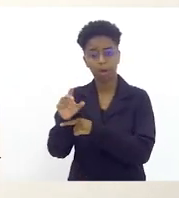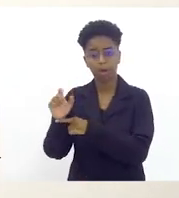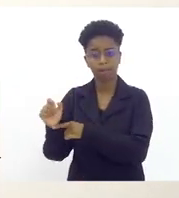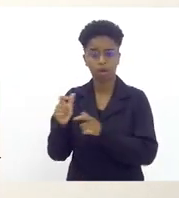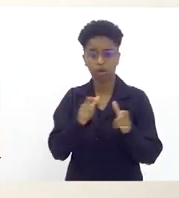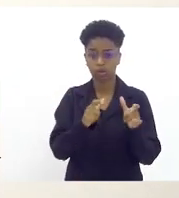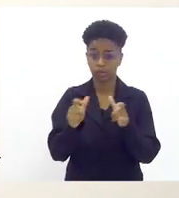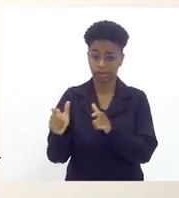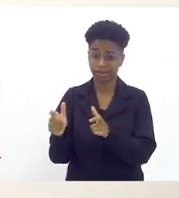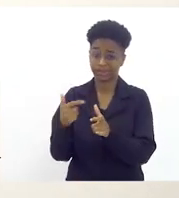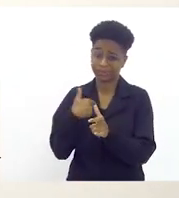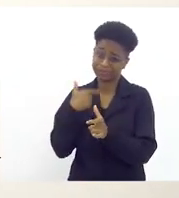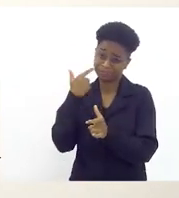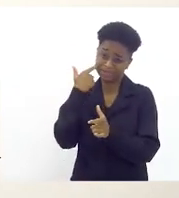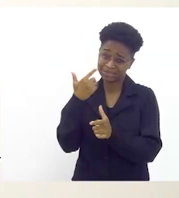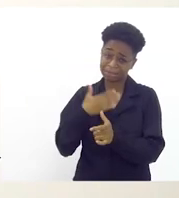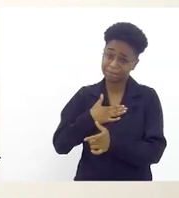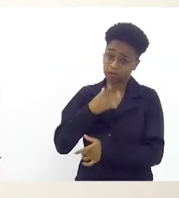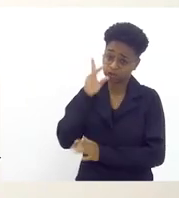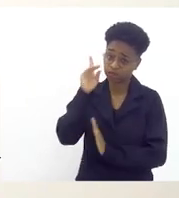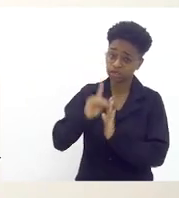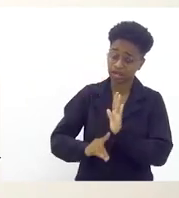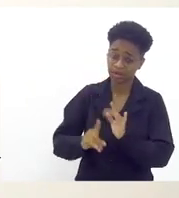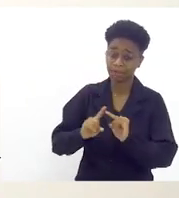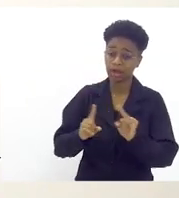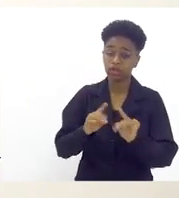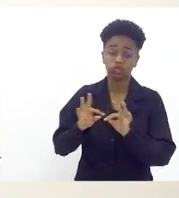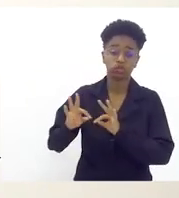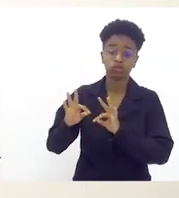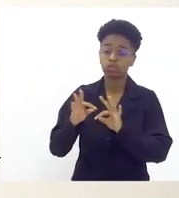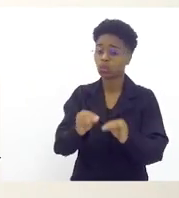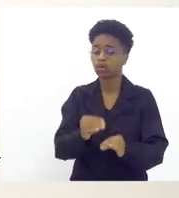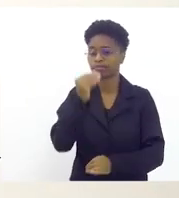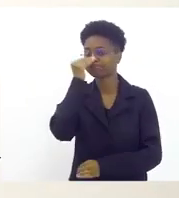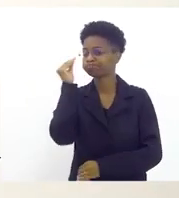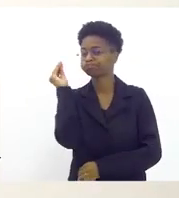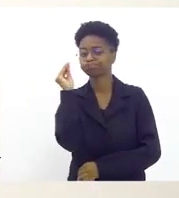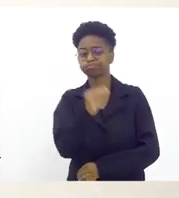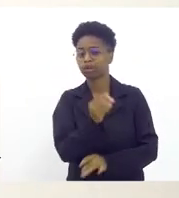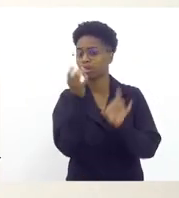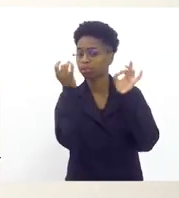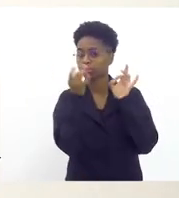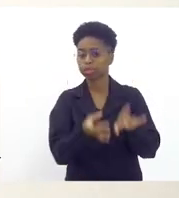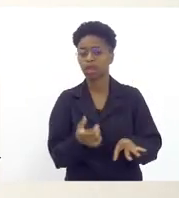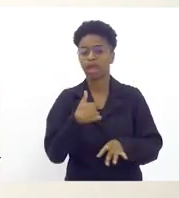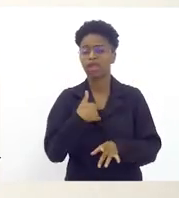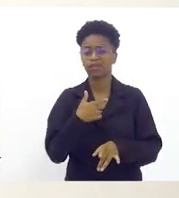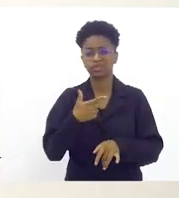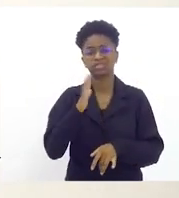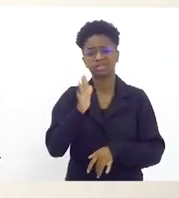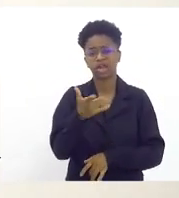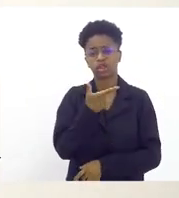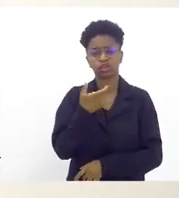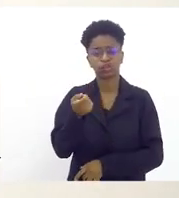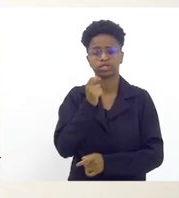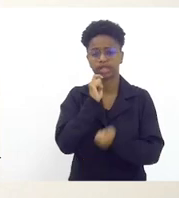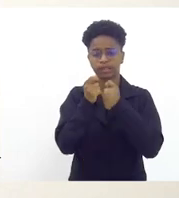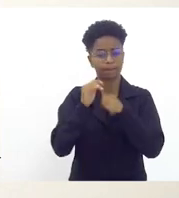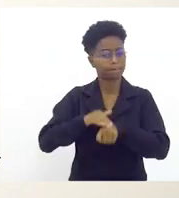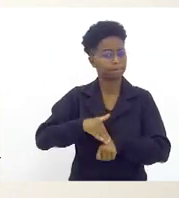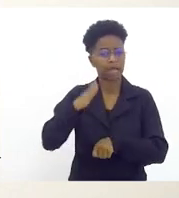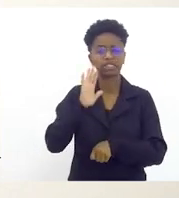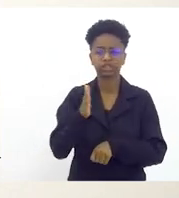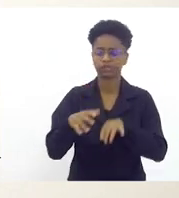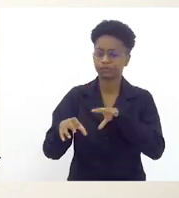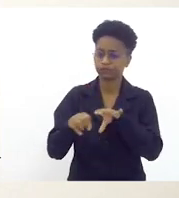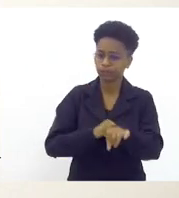ela achava que era dela por direito, foram todos renegados. Eu fiz mais de 200 entrevistas, né, sendo